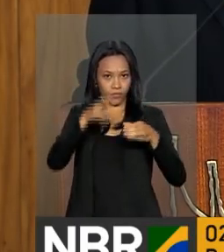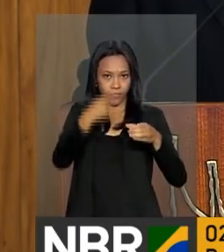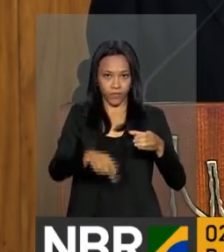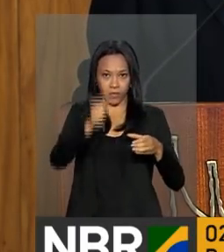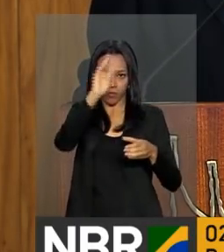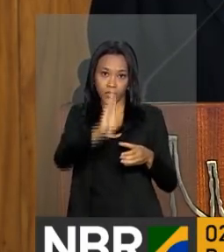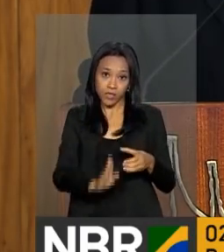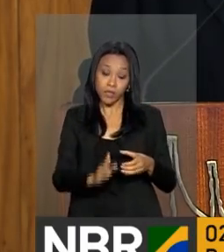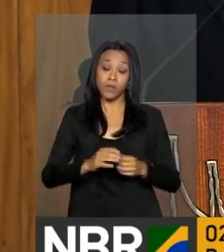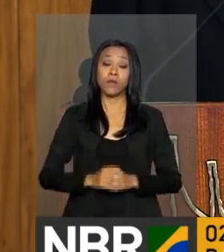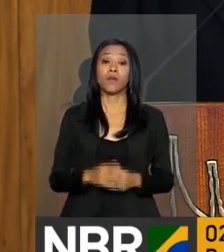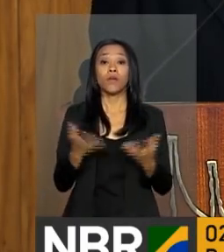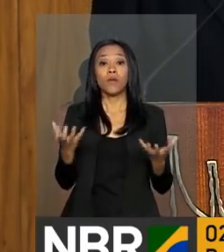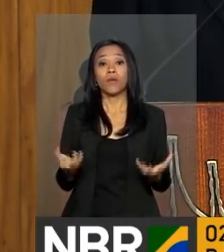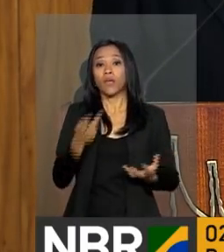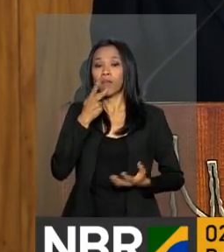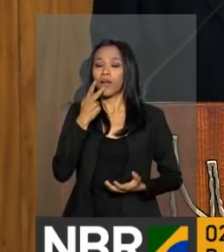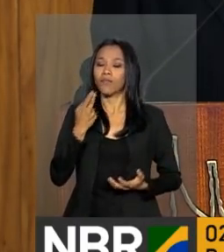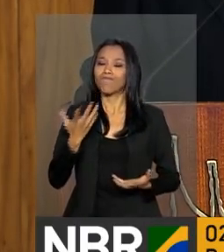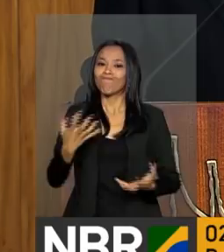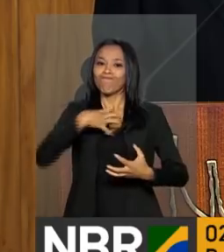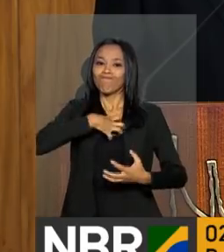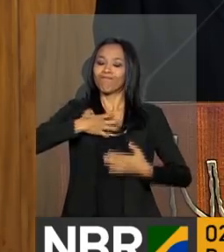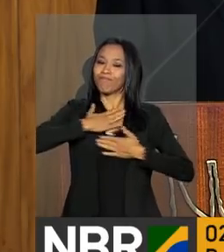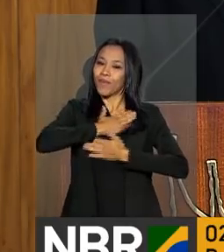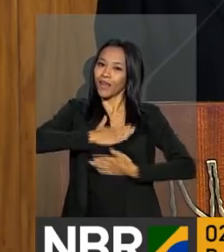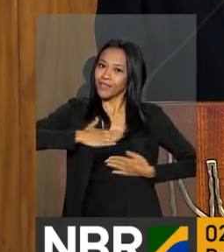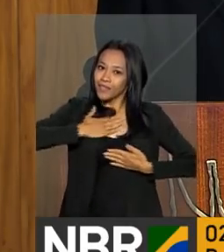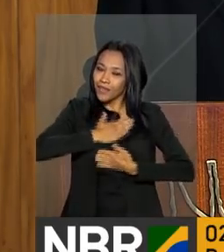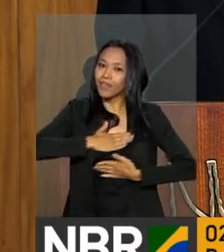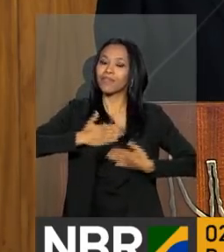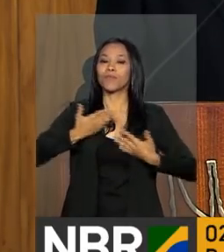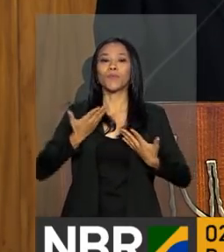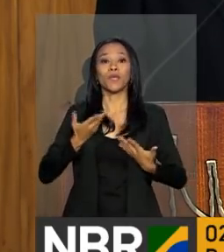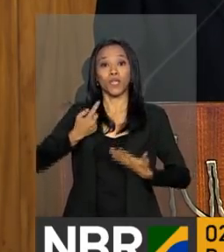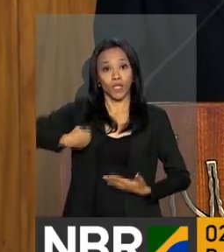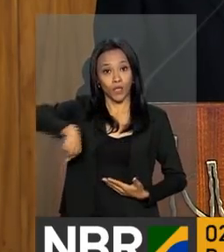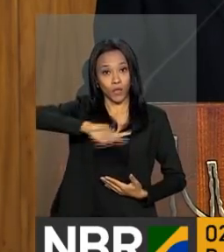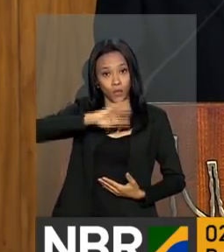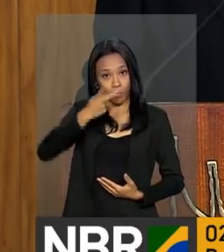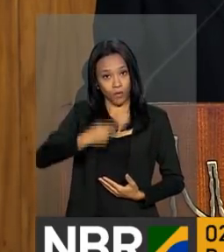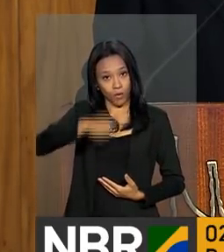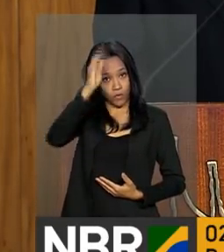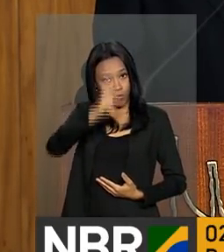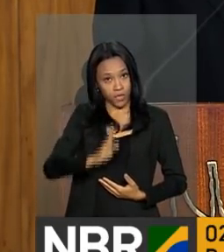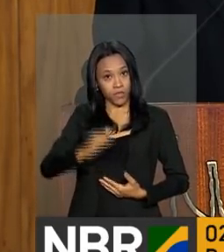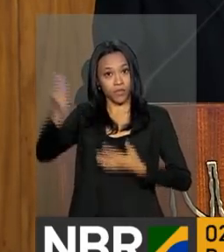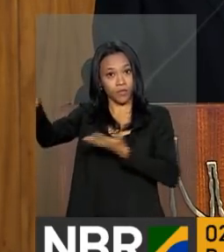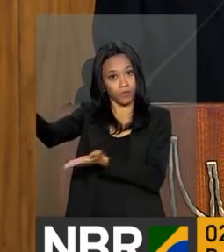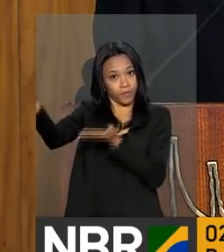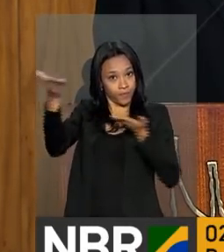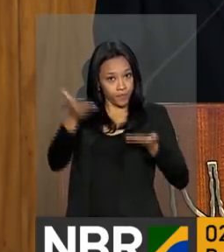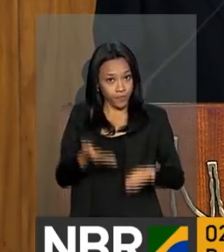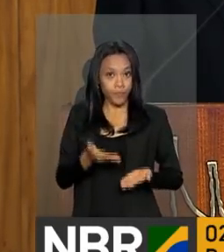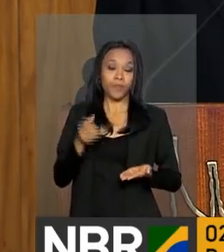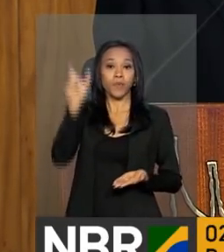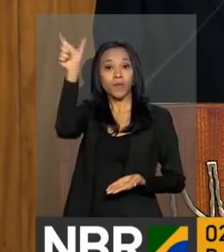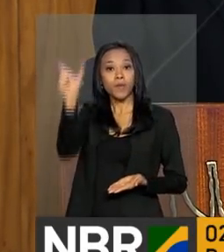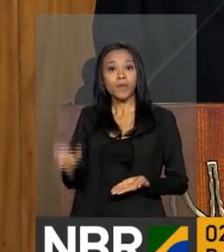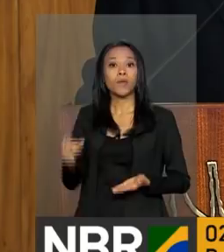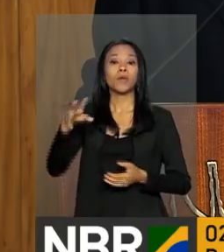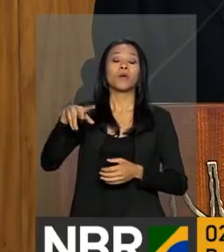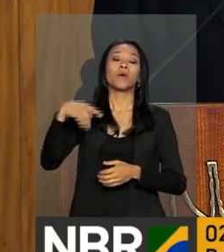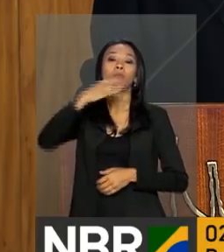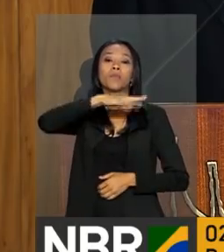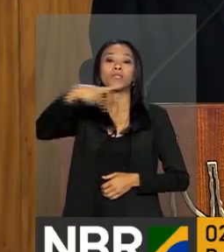eu quero registrar que foi com muito prazer que nós recebemos o presidente Buterse e sua delegação.